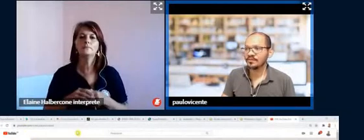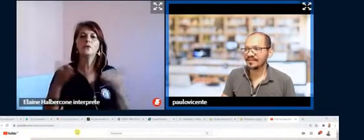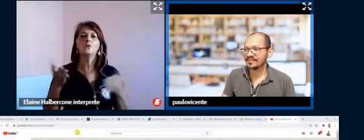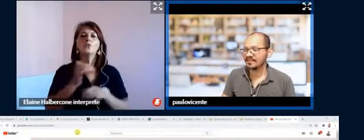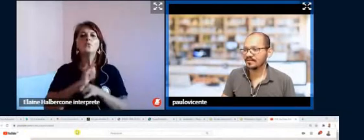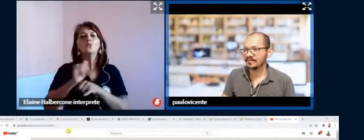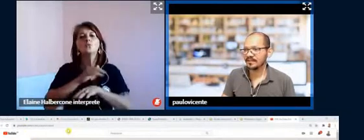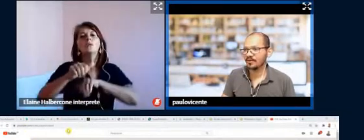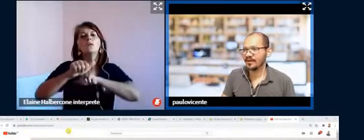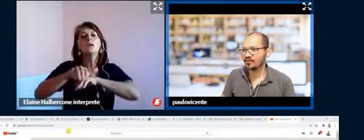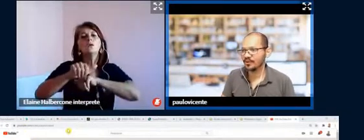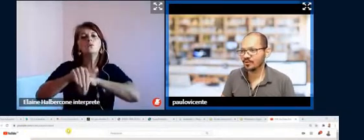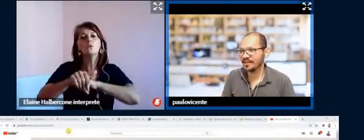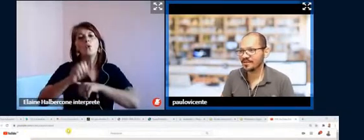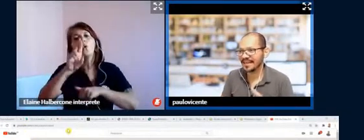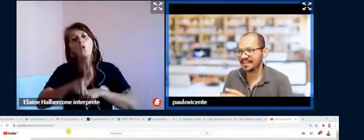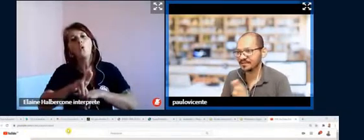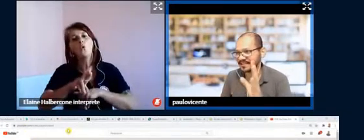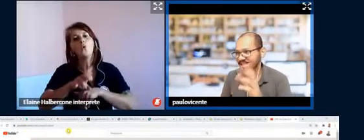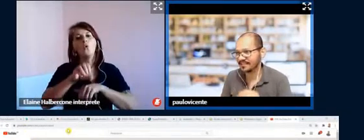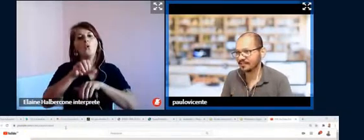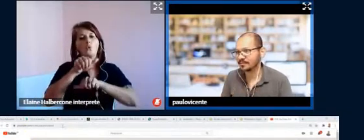YouTube Educação, ou YouTube